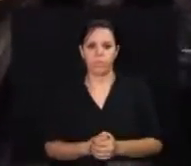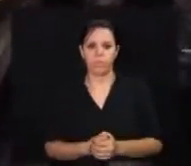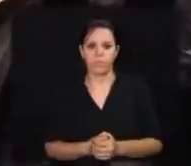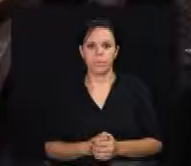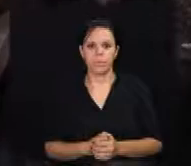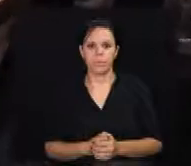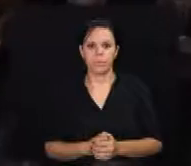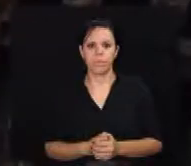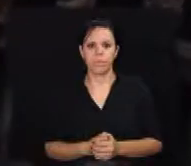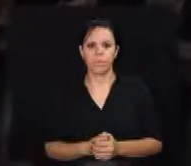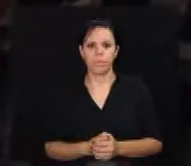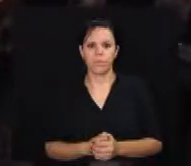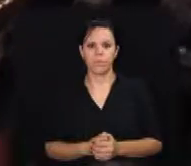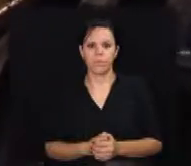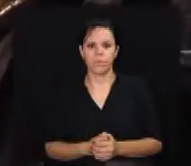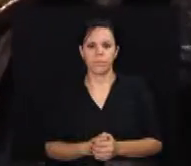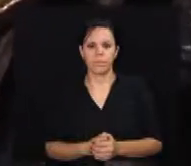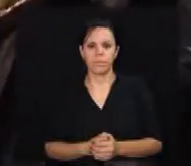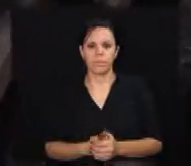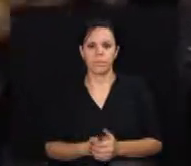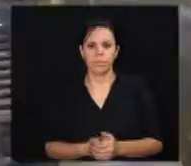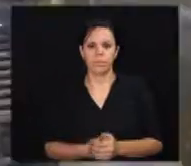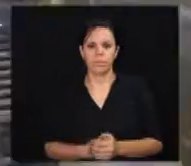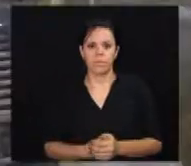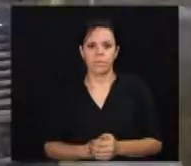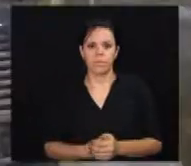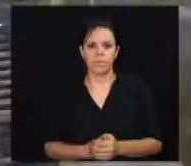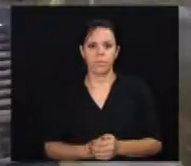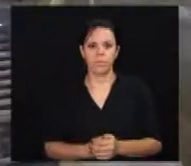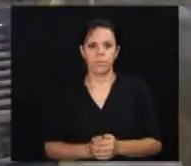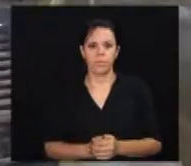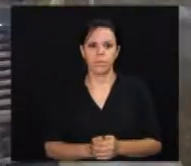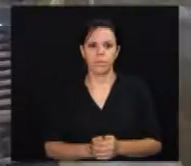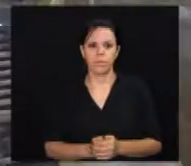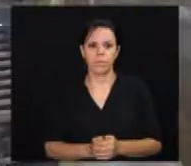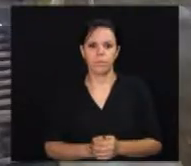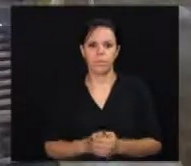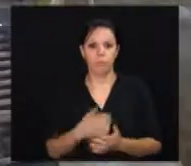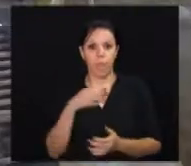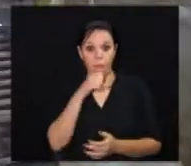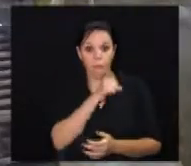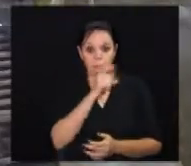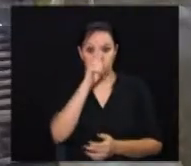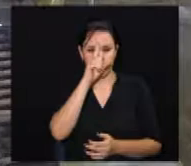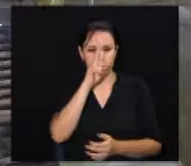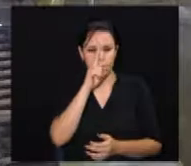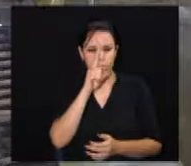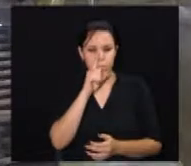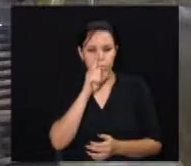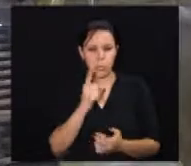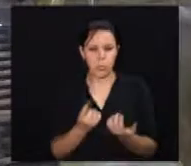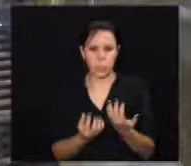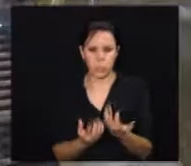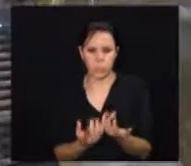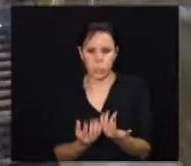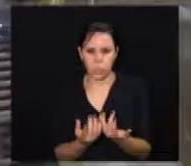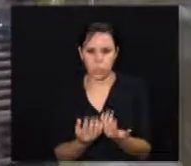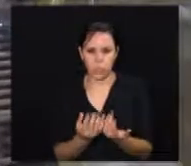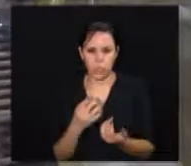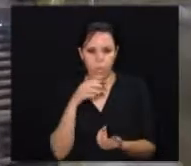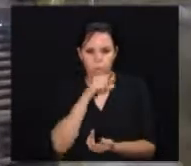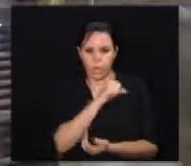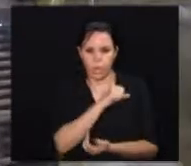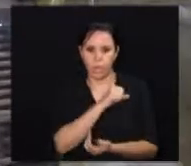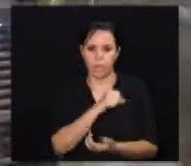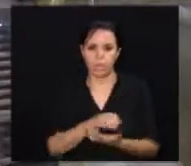deixar bem fritinho. Porque como tá bem picadinho, ele vai dourar bem rápido. Doura também, bem né? rapidinho. O nosso fogo aqui também